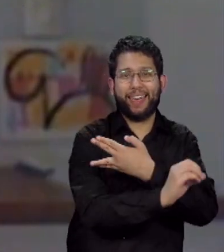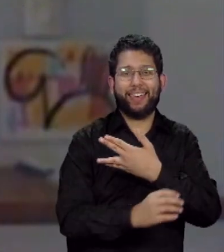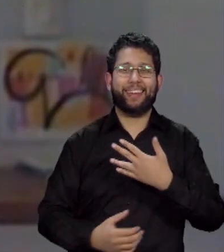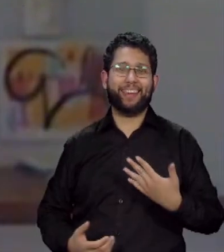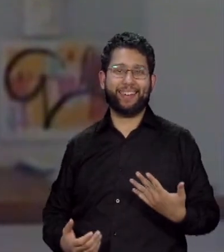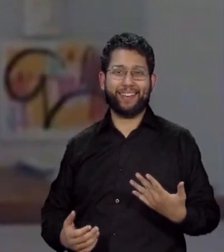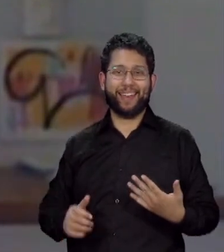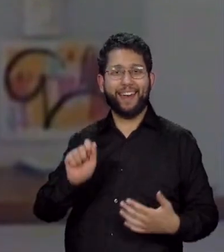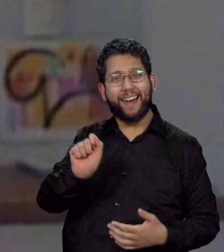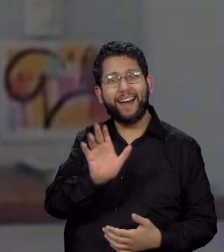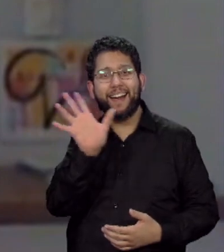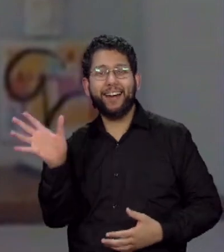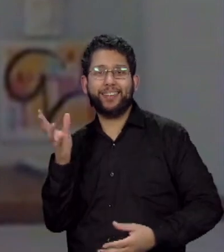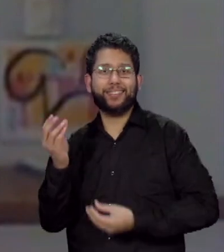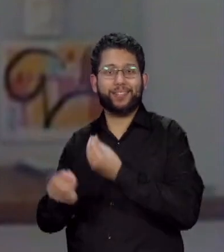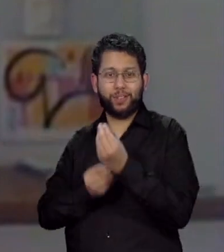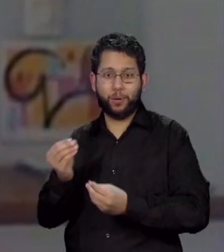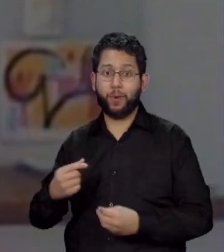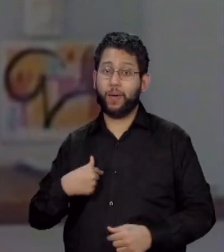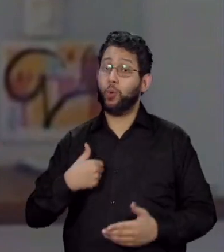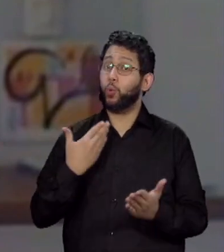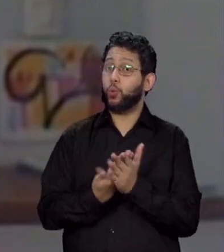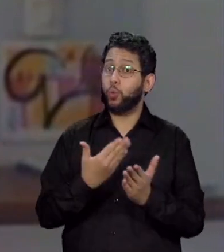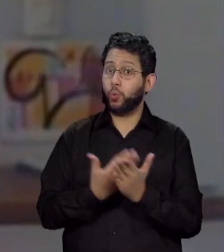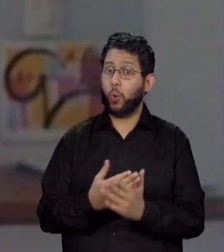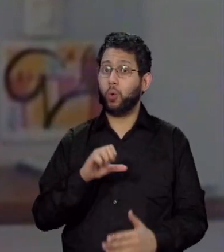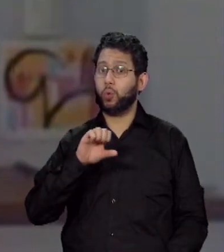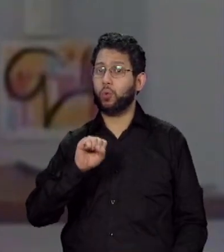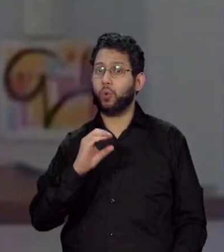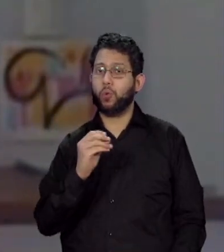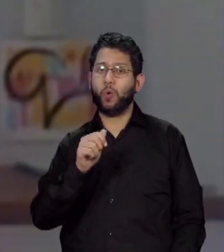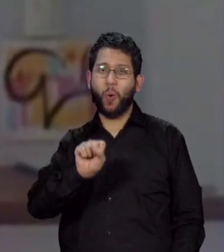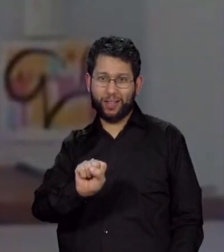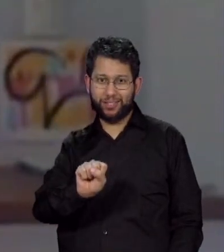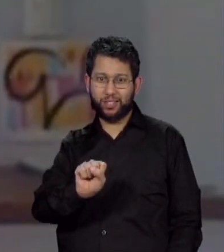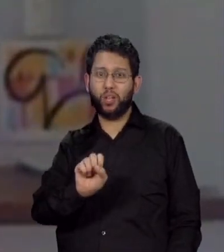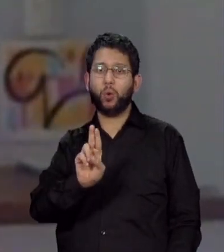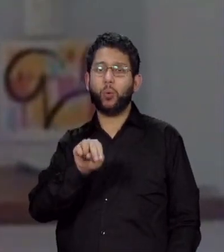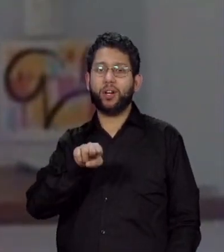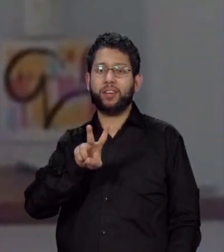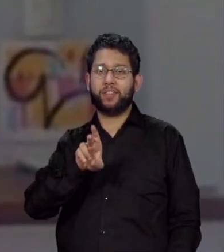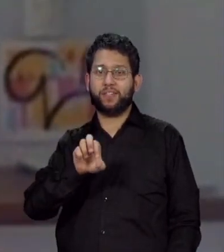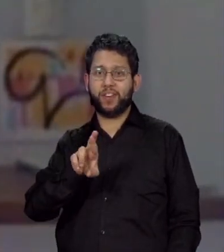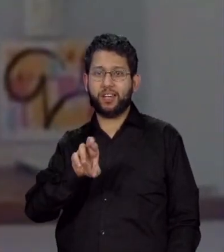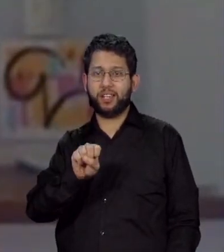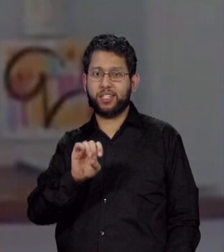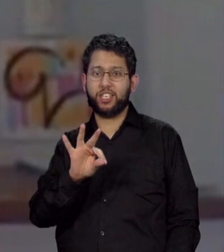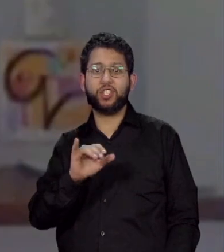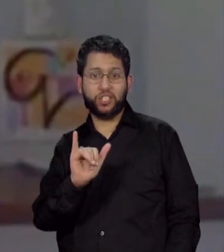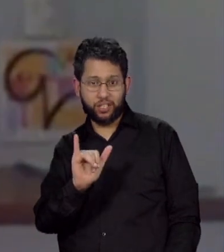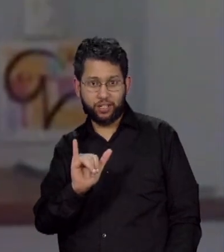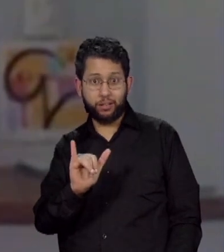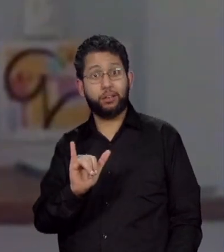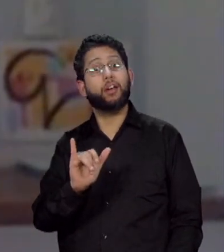of Oriental and African Studies. Então, com um grande foco em África também. E